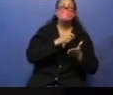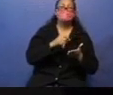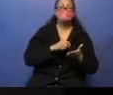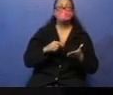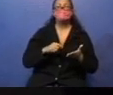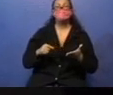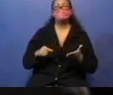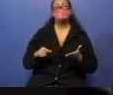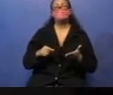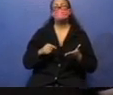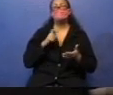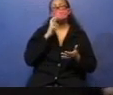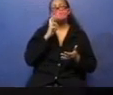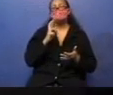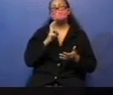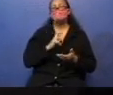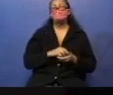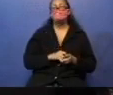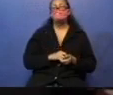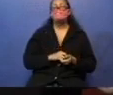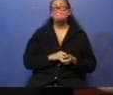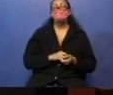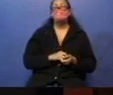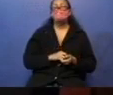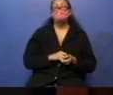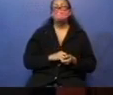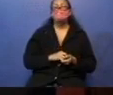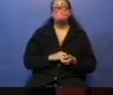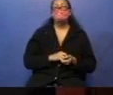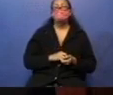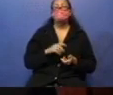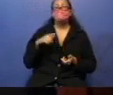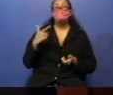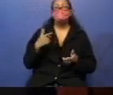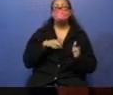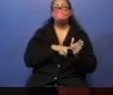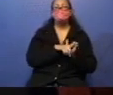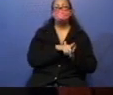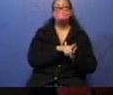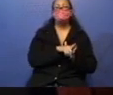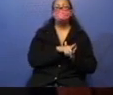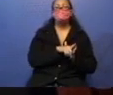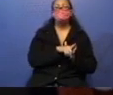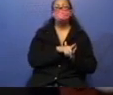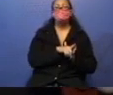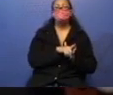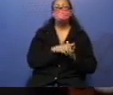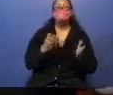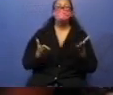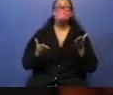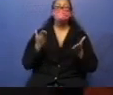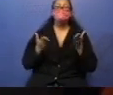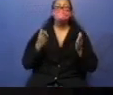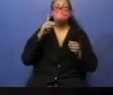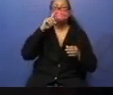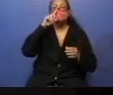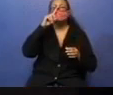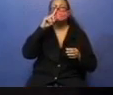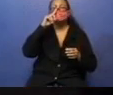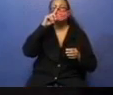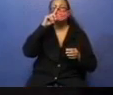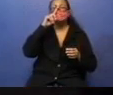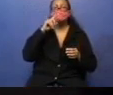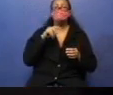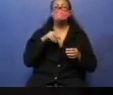anota a resposta. Próxima pergunta. Quais são os cuidados que você toma